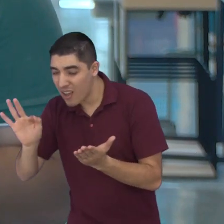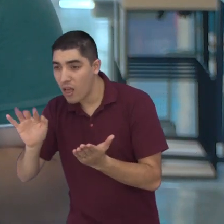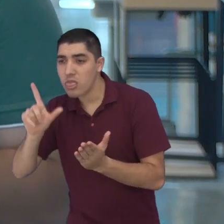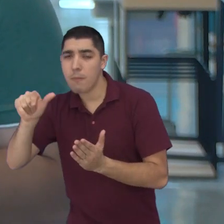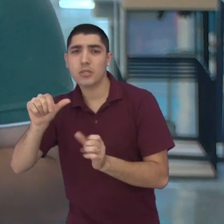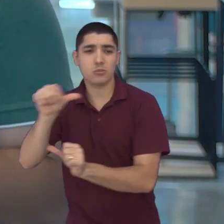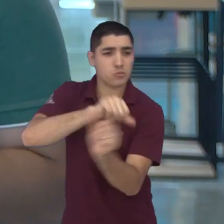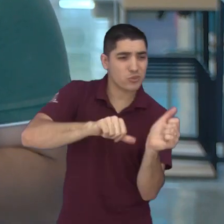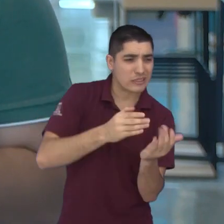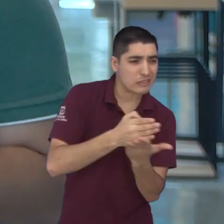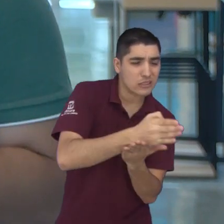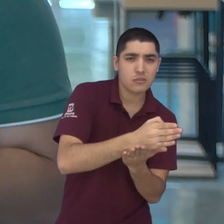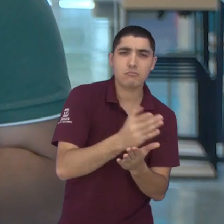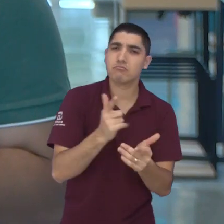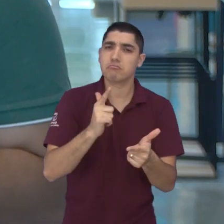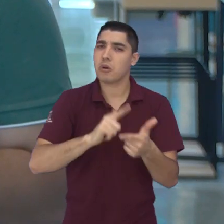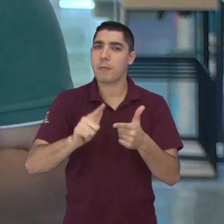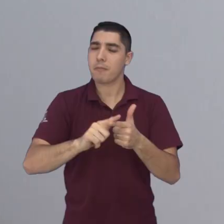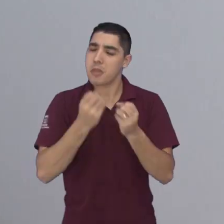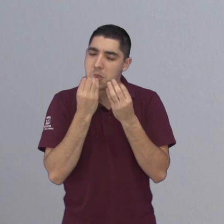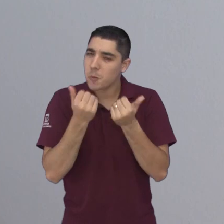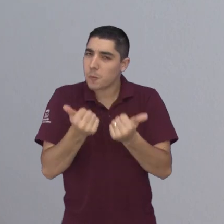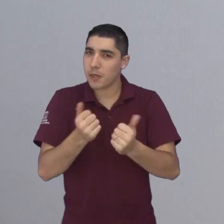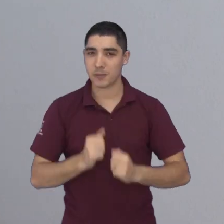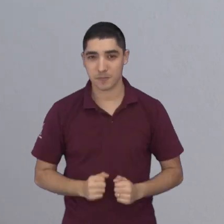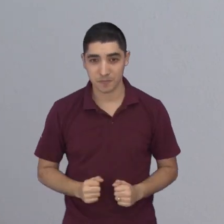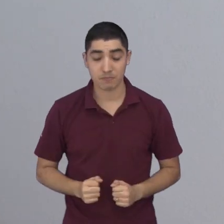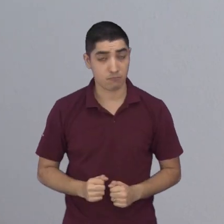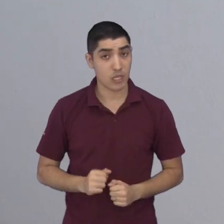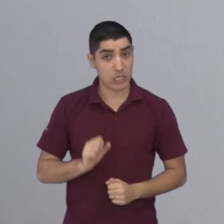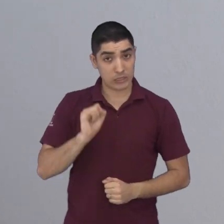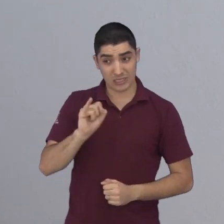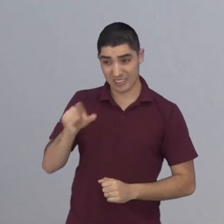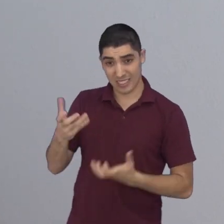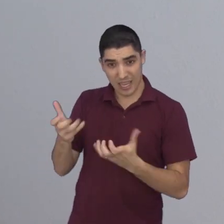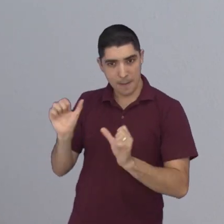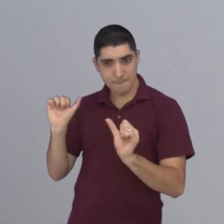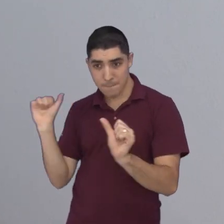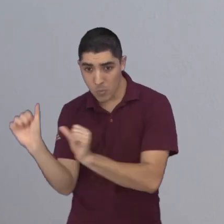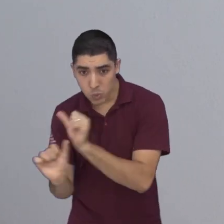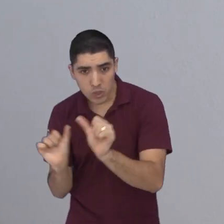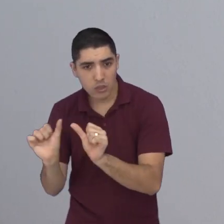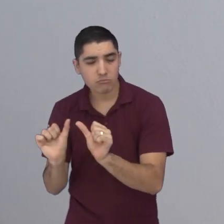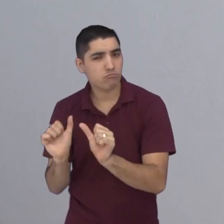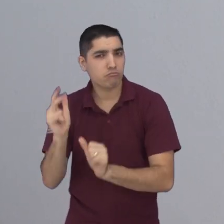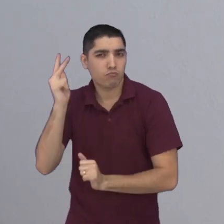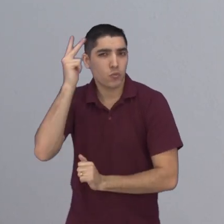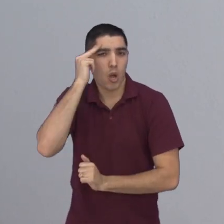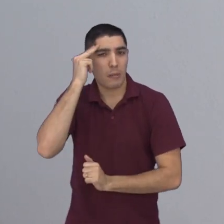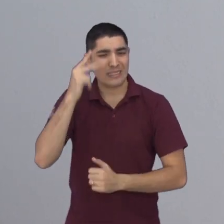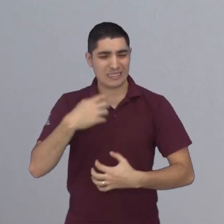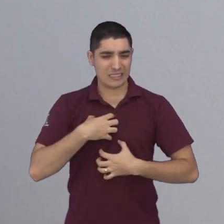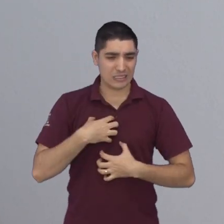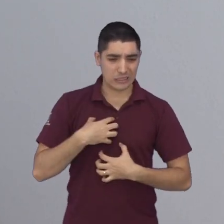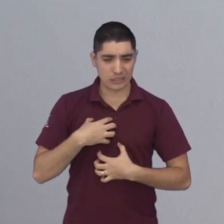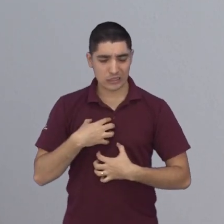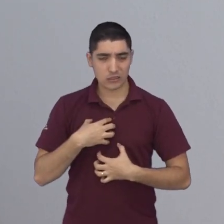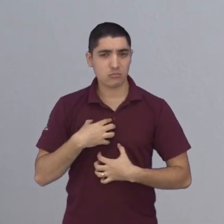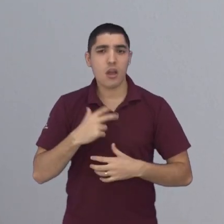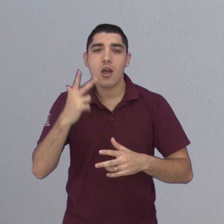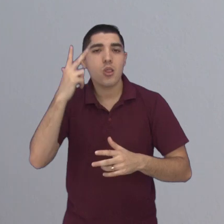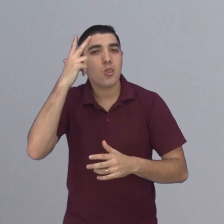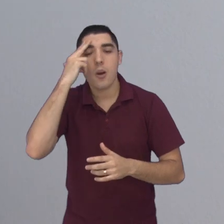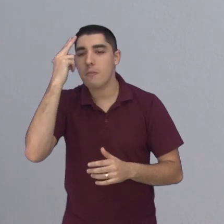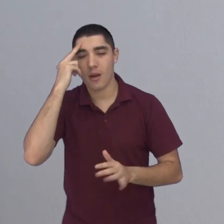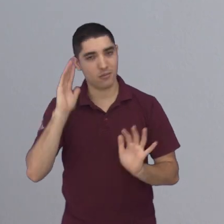e caso isso aconteça está tudo bem para qualquer coisa que seja a mudança ela gera um desconforto grande e mudar